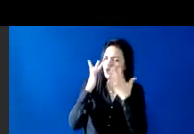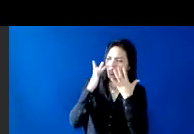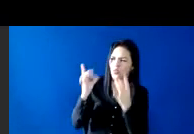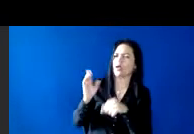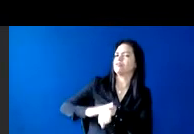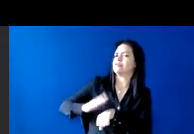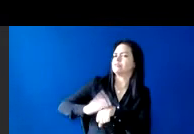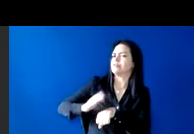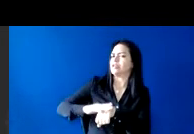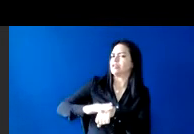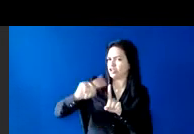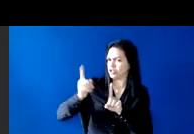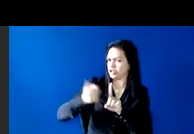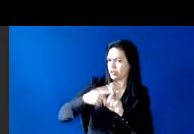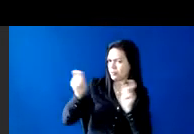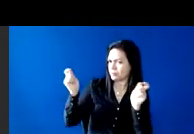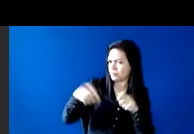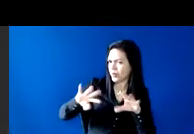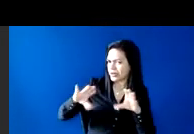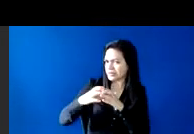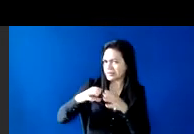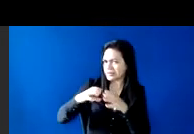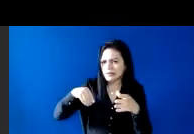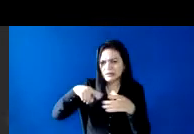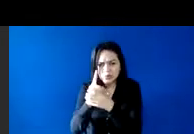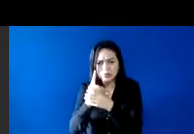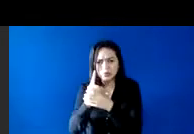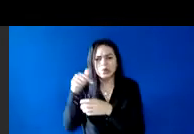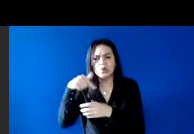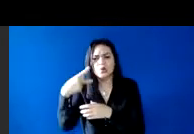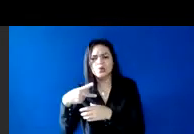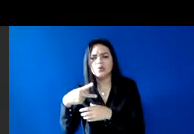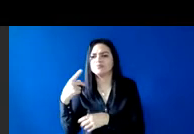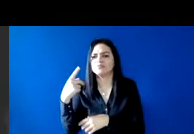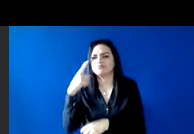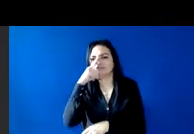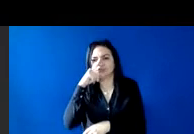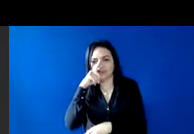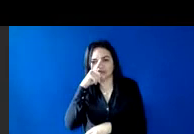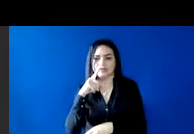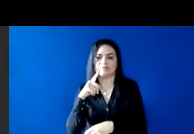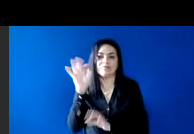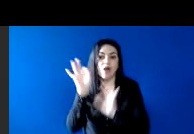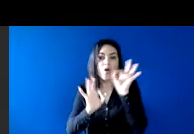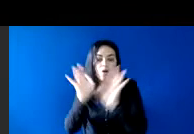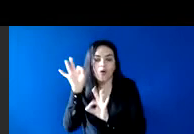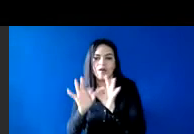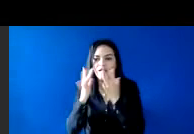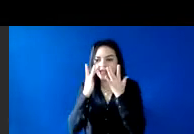de que gestantes pudessem ser do grupo de risco, né? A organização do atendimento à pandemia, na atenção